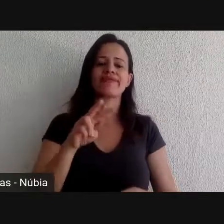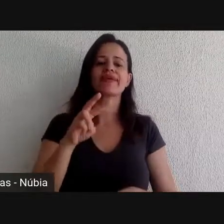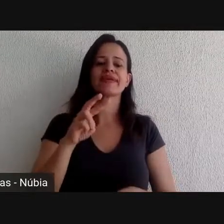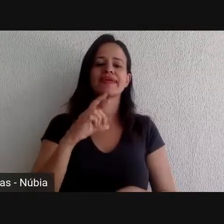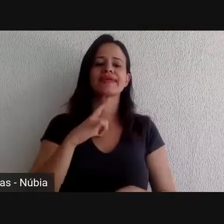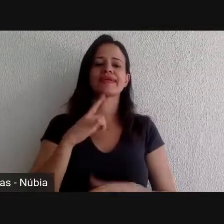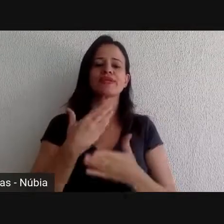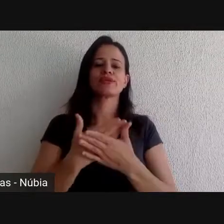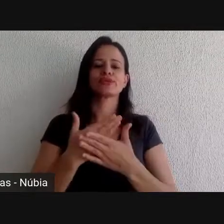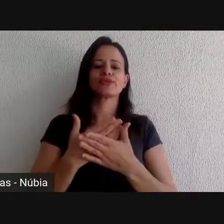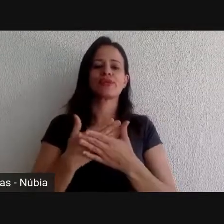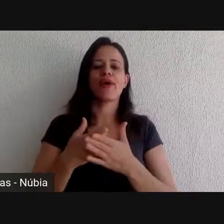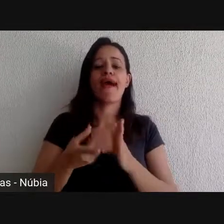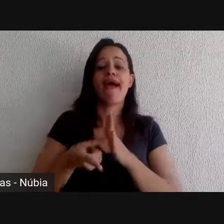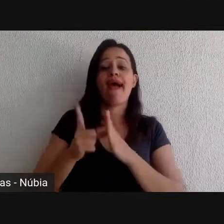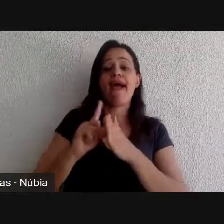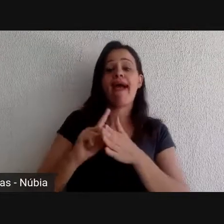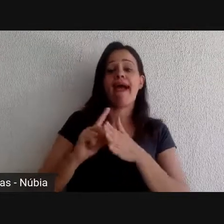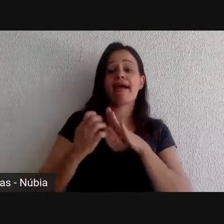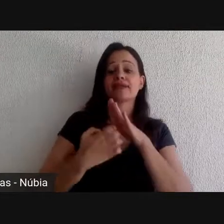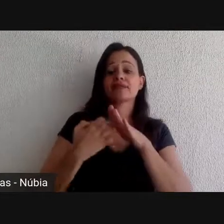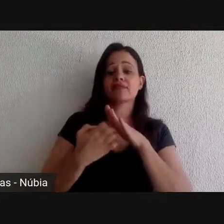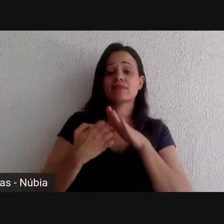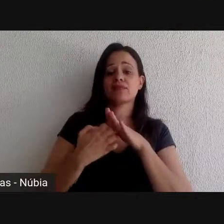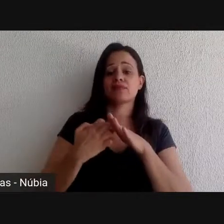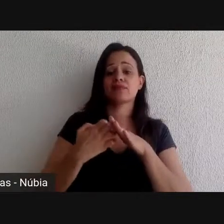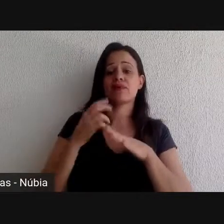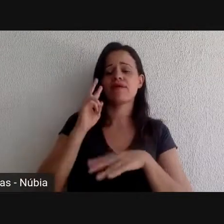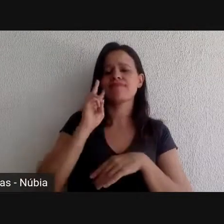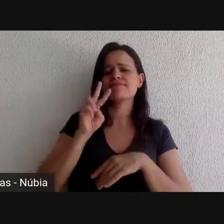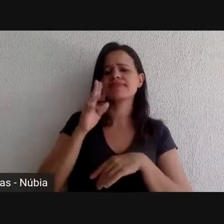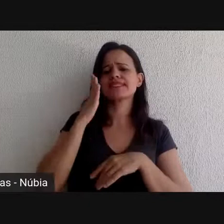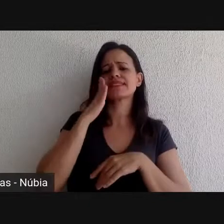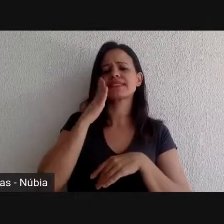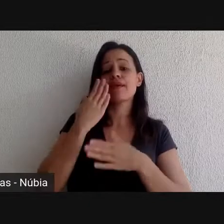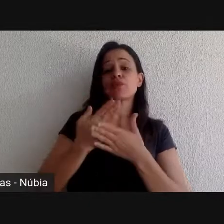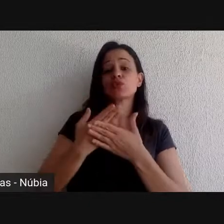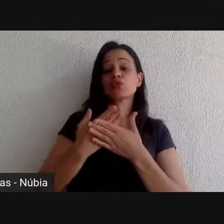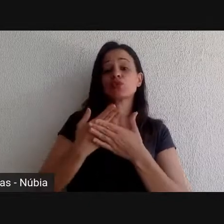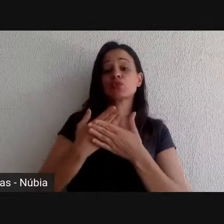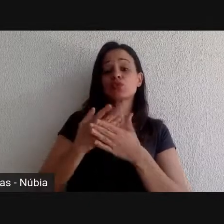estudos, é antes do empreendedor chegar no balcão do licenciamento, de fato, com o estudo para ser